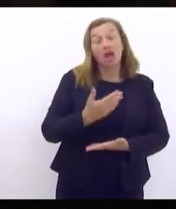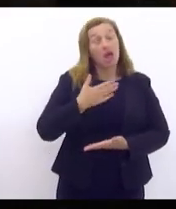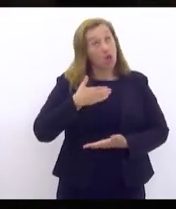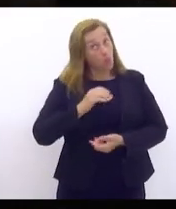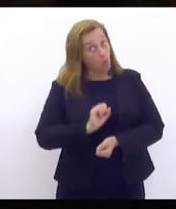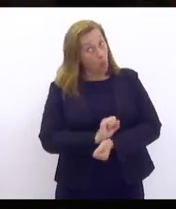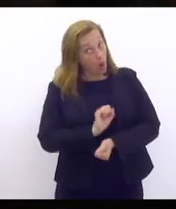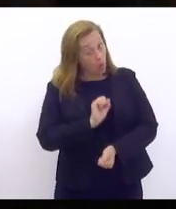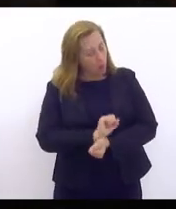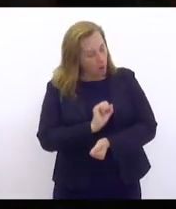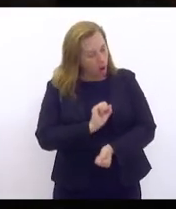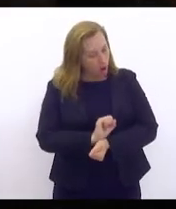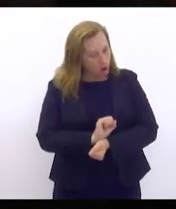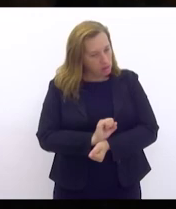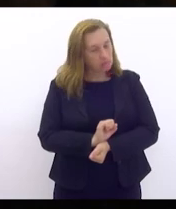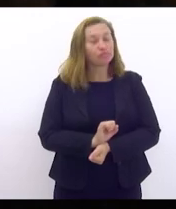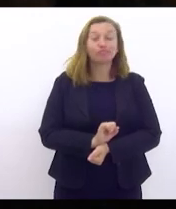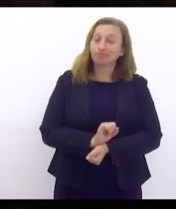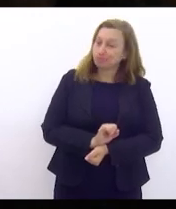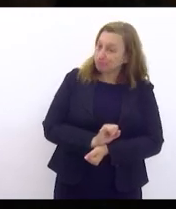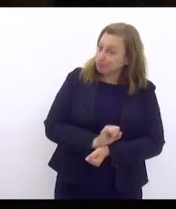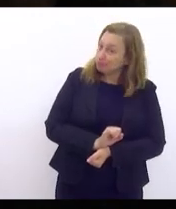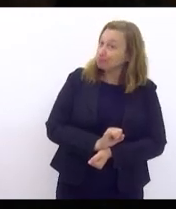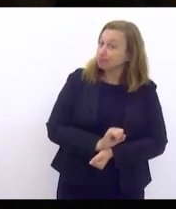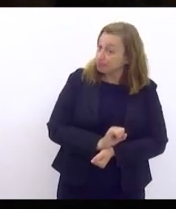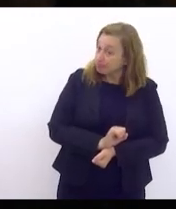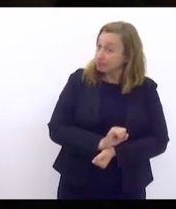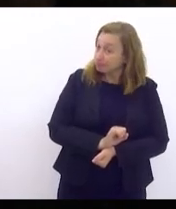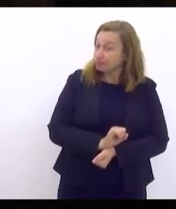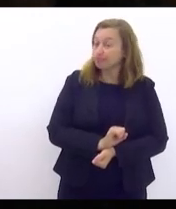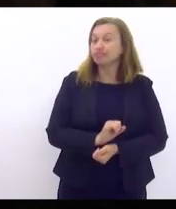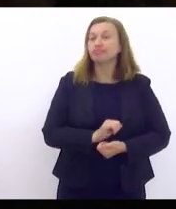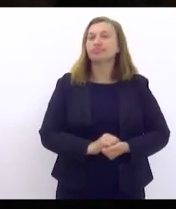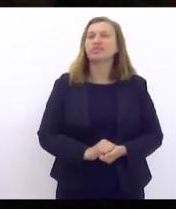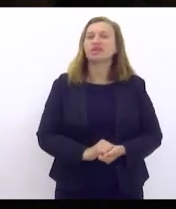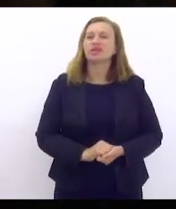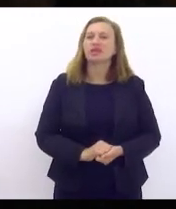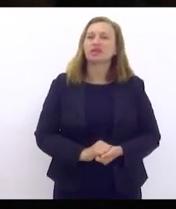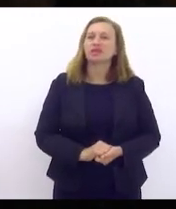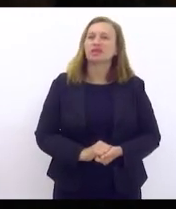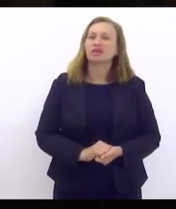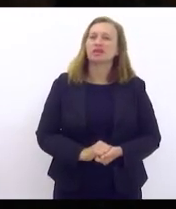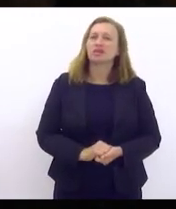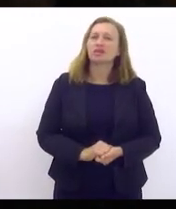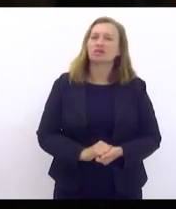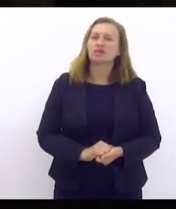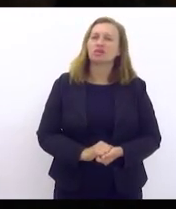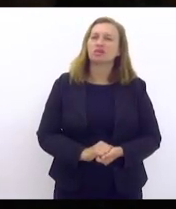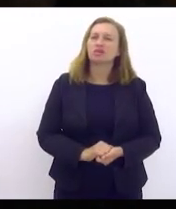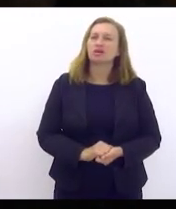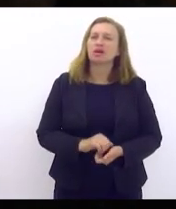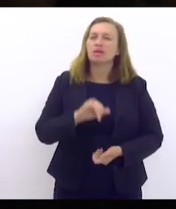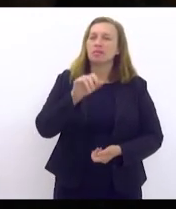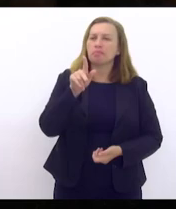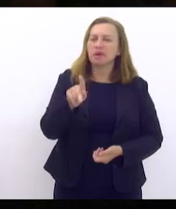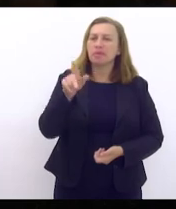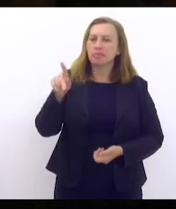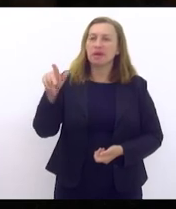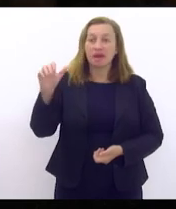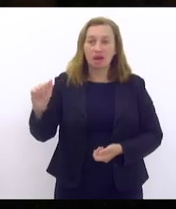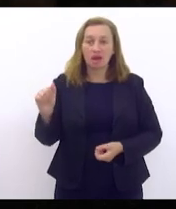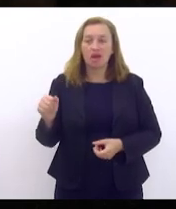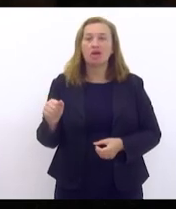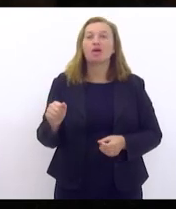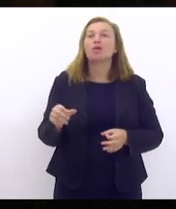eu espero mas constitucionalmente é isso que se espera o PPA que